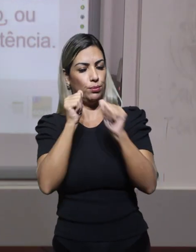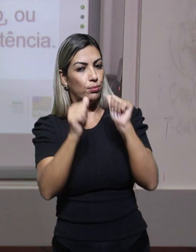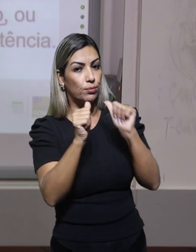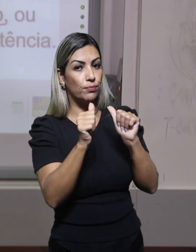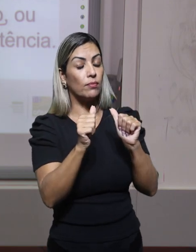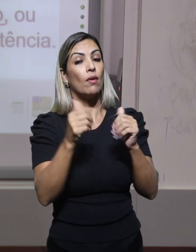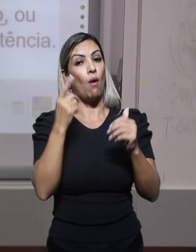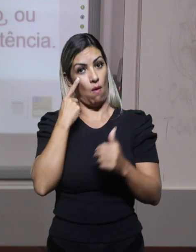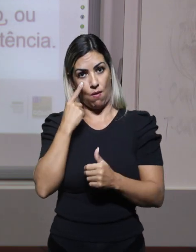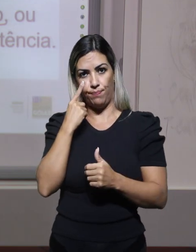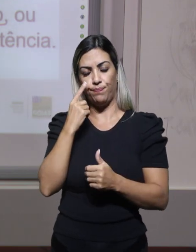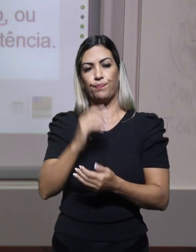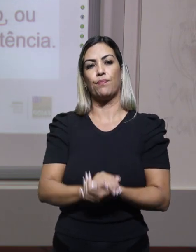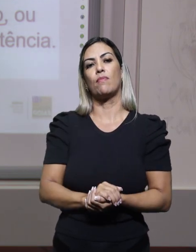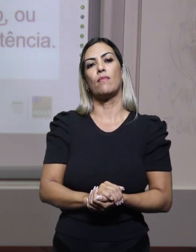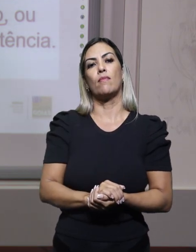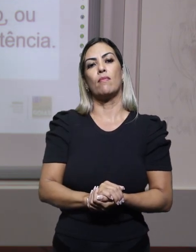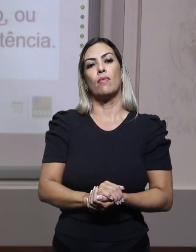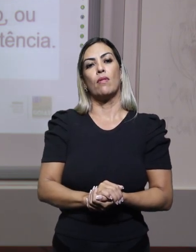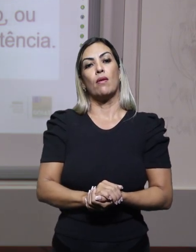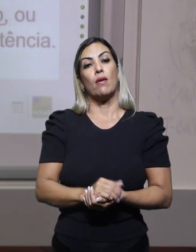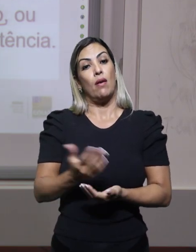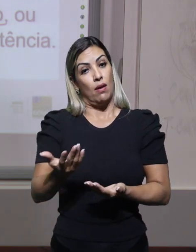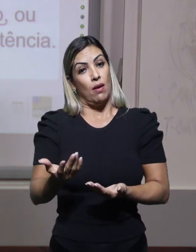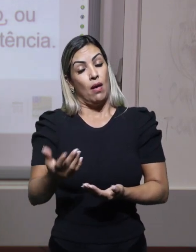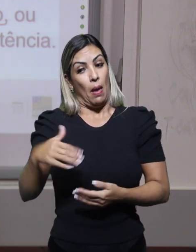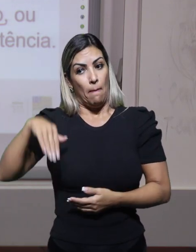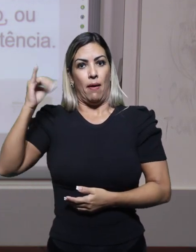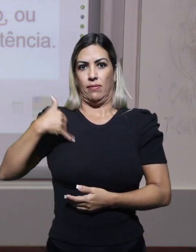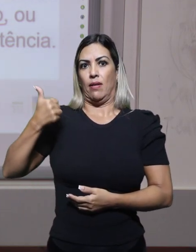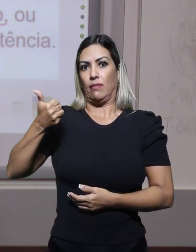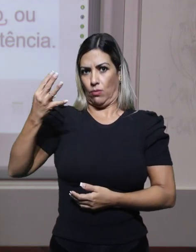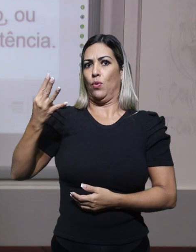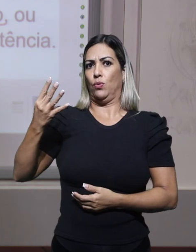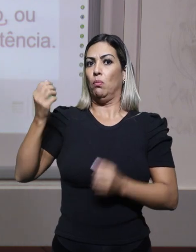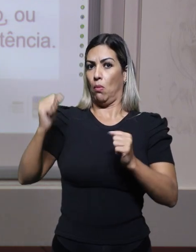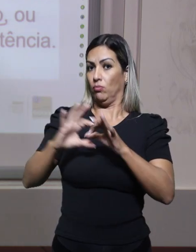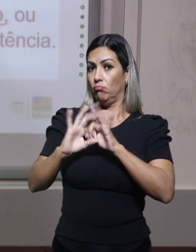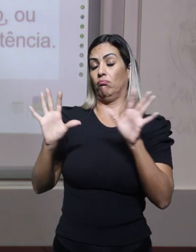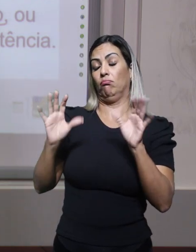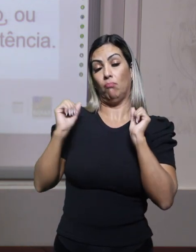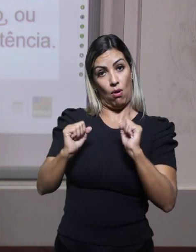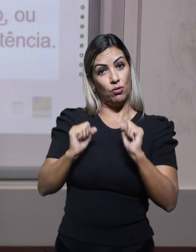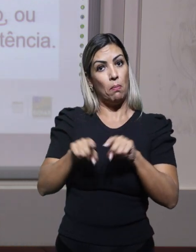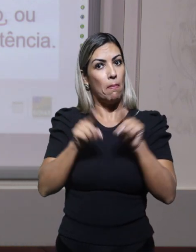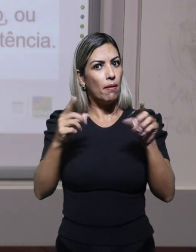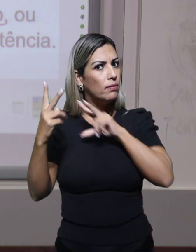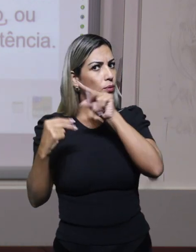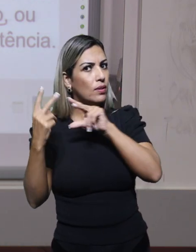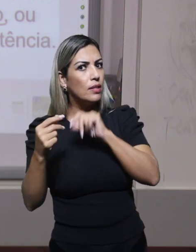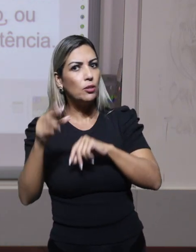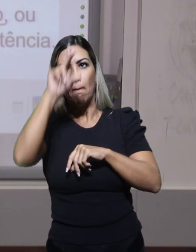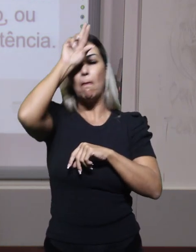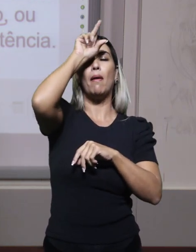Olha, ainda que tenha, vamos supor numa situação ok, não, é maior de 14 anos, pode consentir? Pode. Mas a